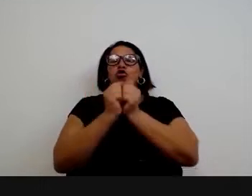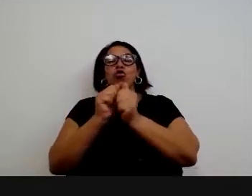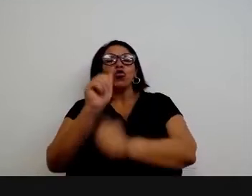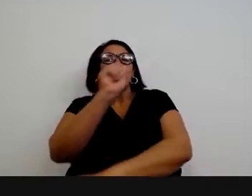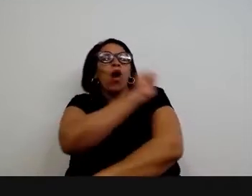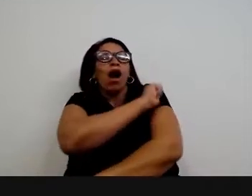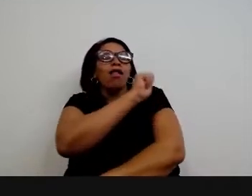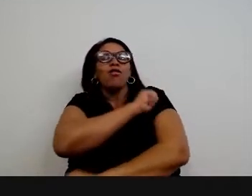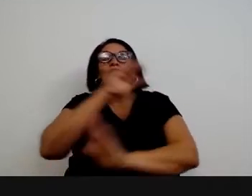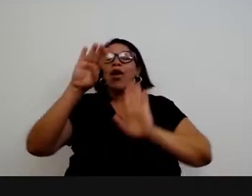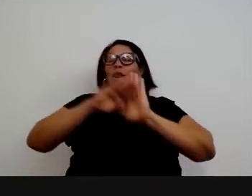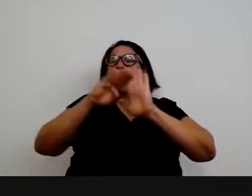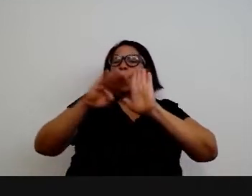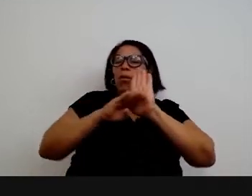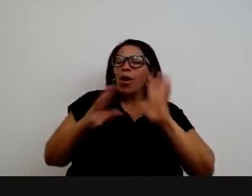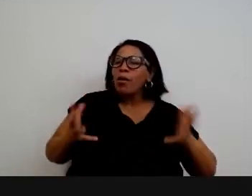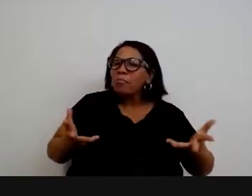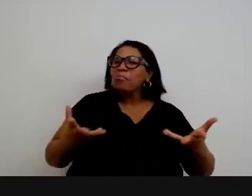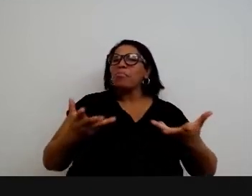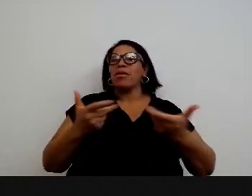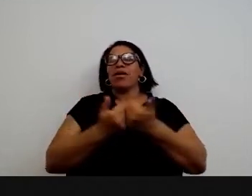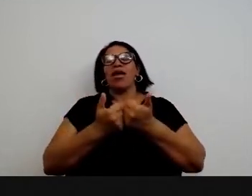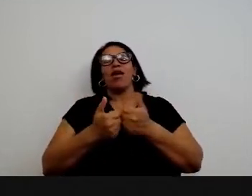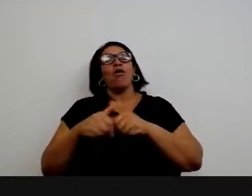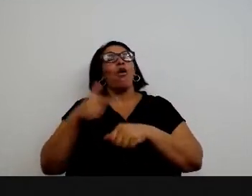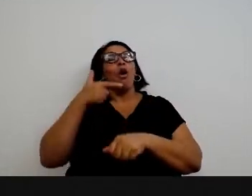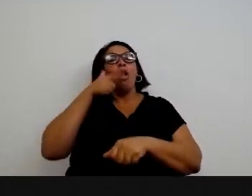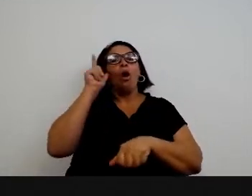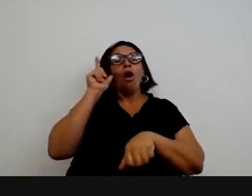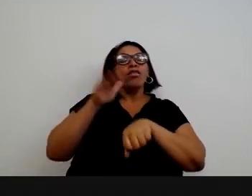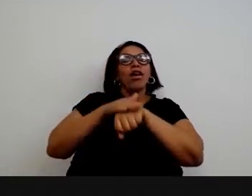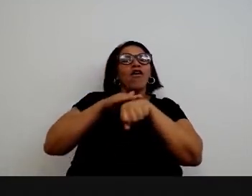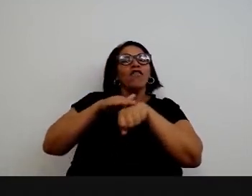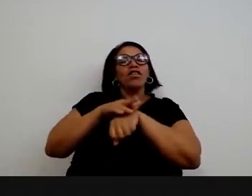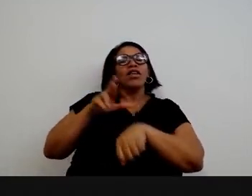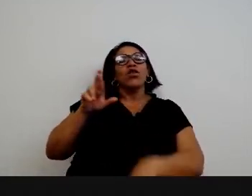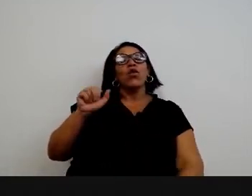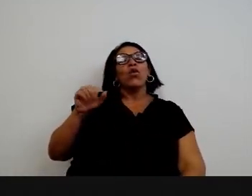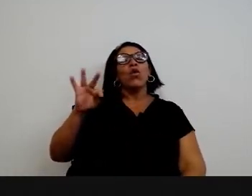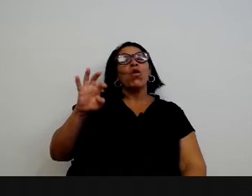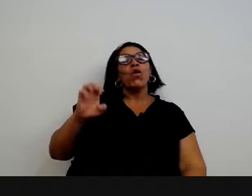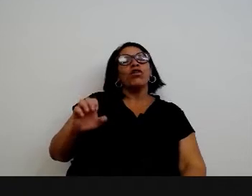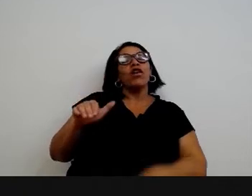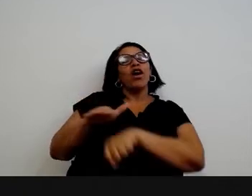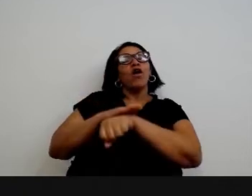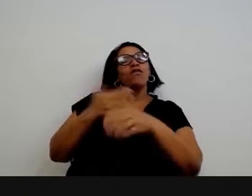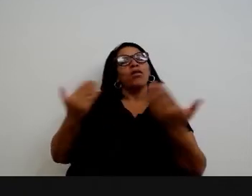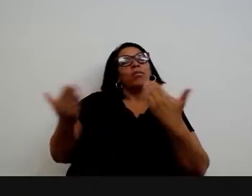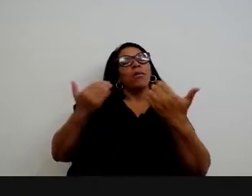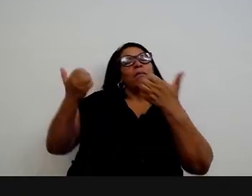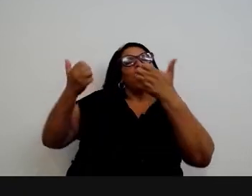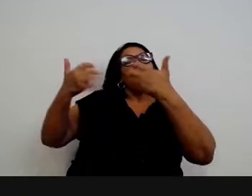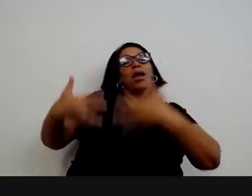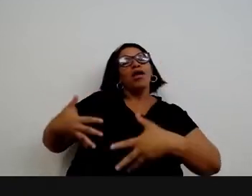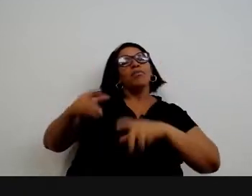alunos. É um programa lindo também. Eu estava conversando com a Ruth ontem à noite e explicando como é que